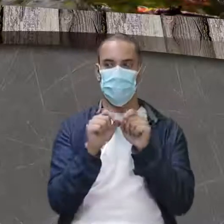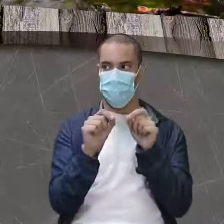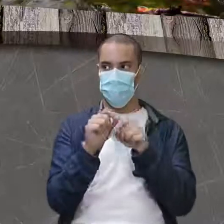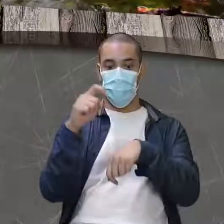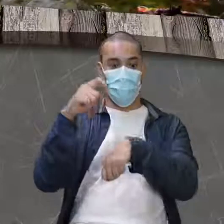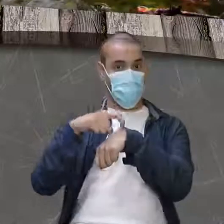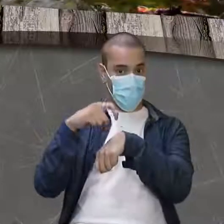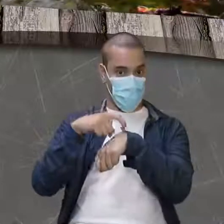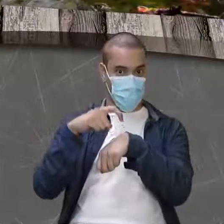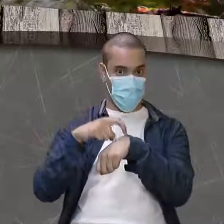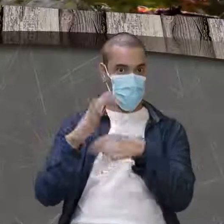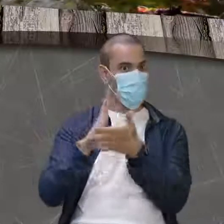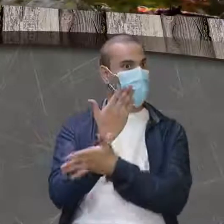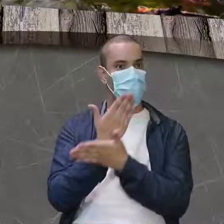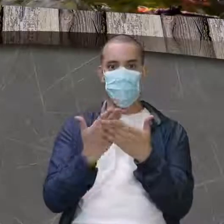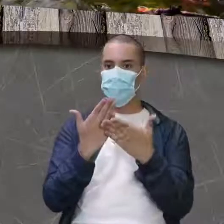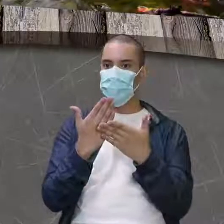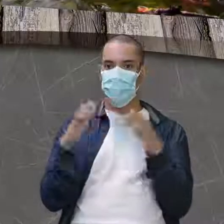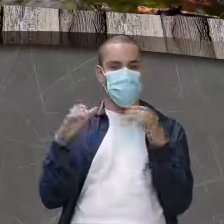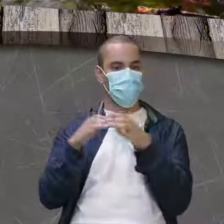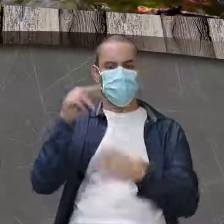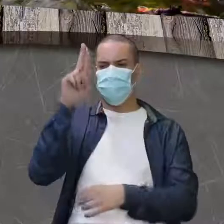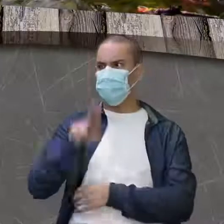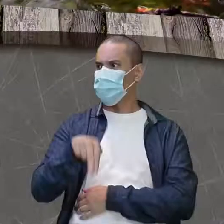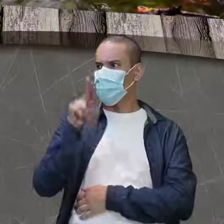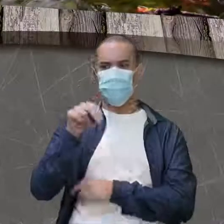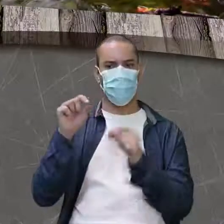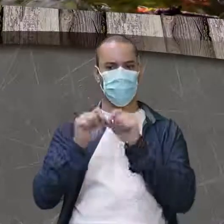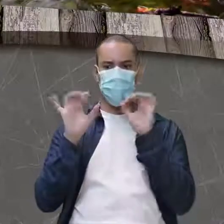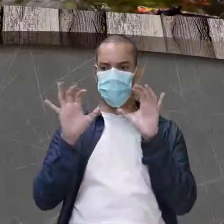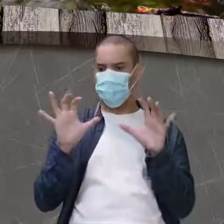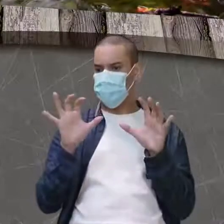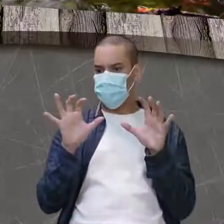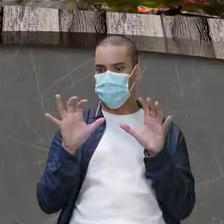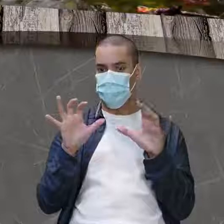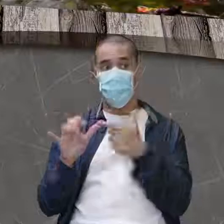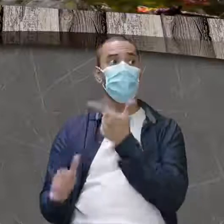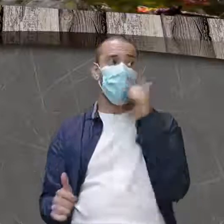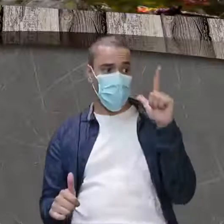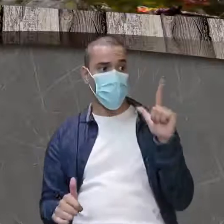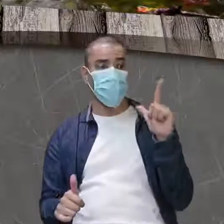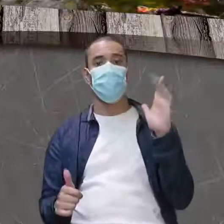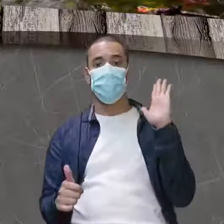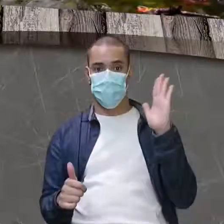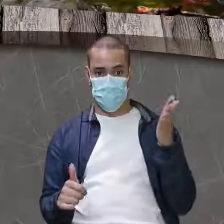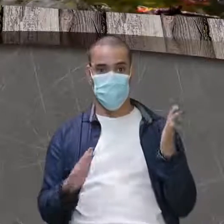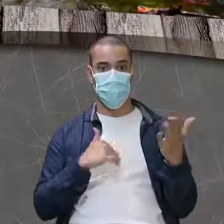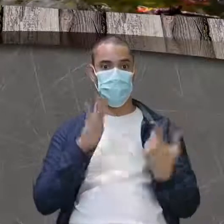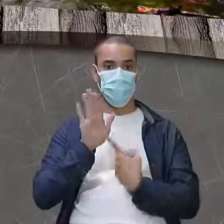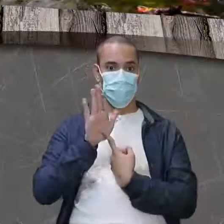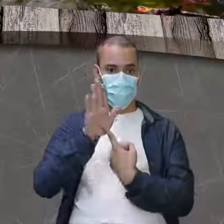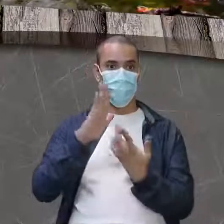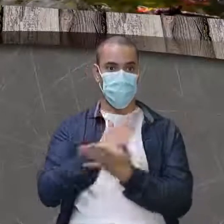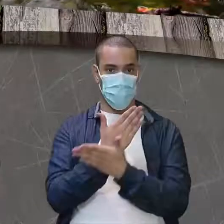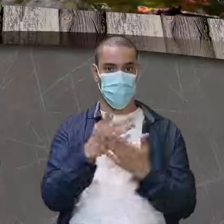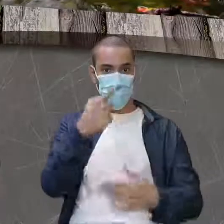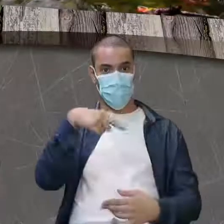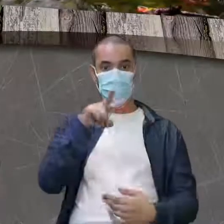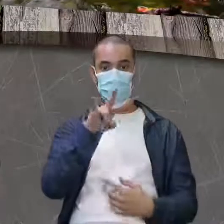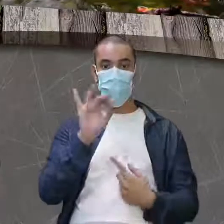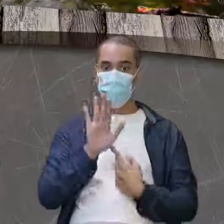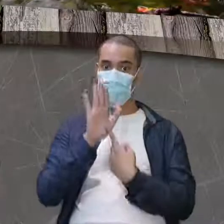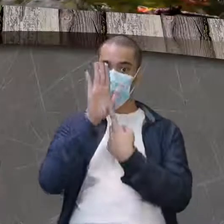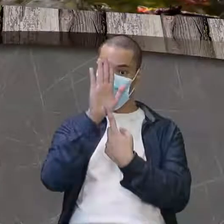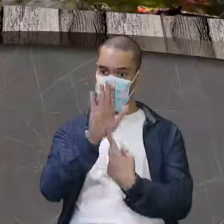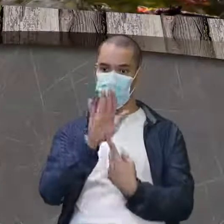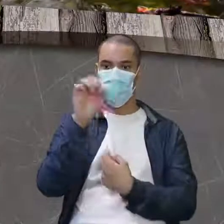determinado momento. Algumas espécies nunca vão realizar canibalismo. Outras, a gente está mostrando aqui para vocês alguns exemplos que vão apresentar